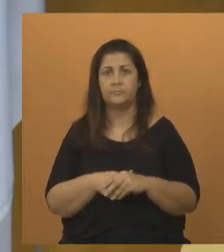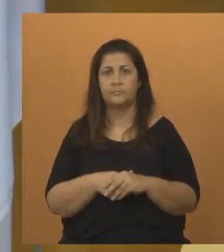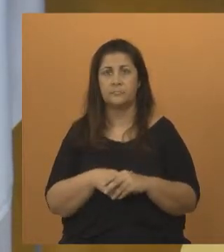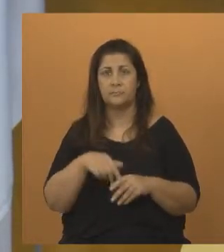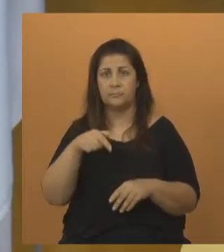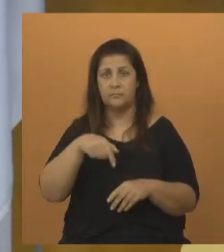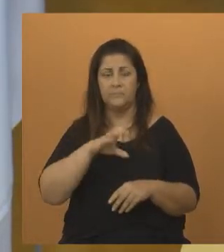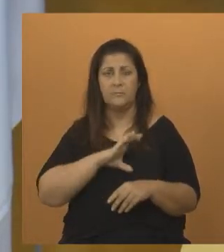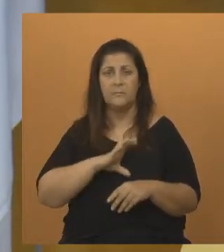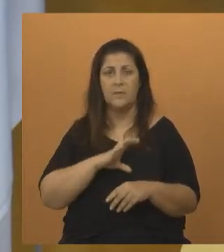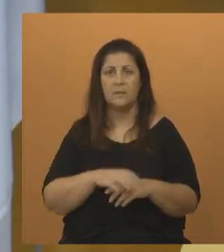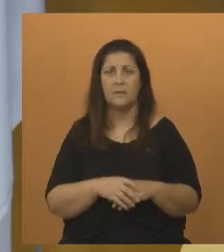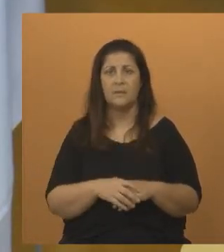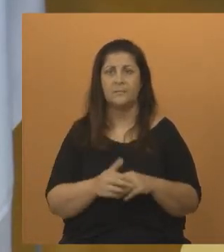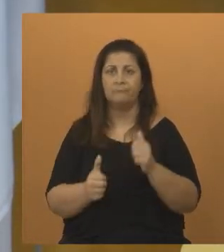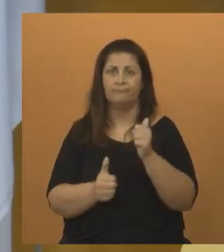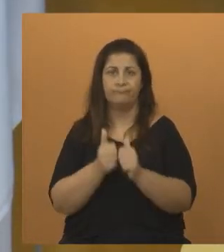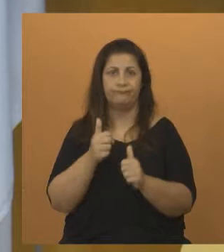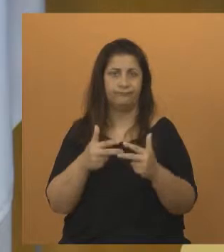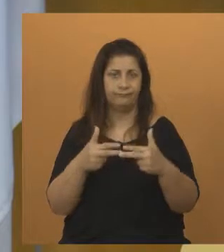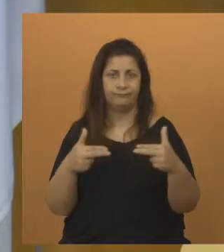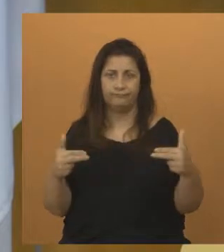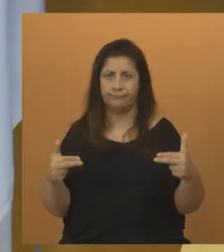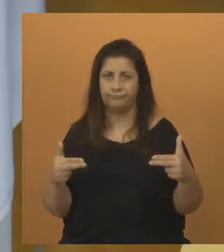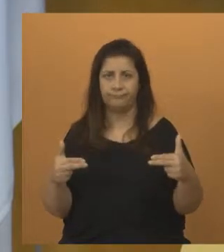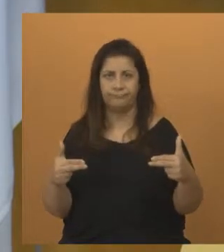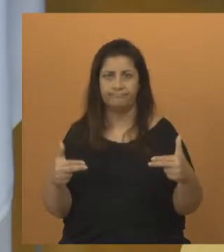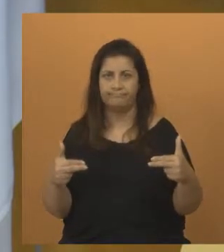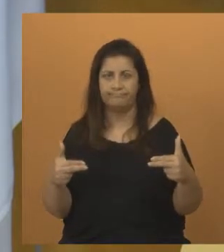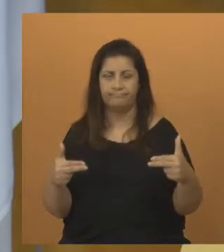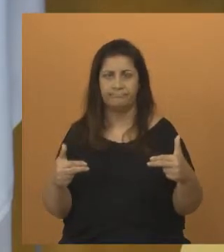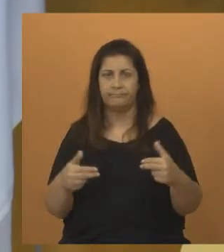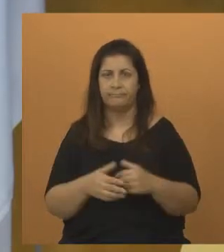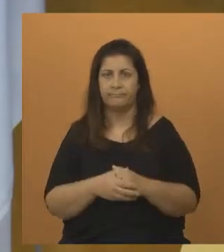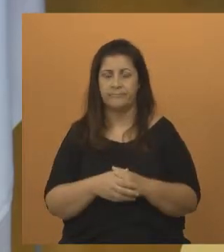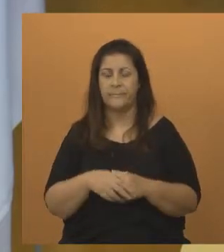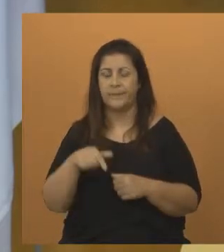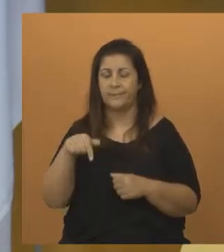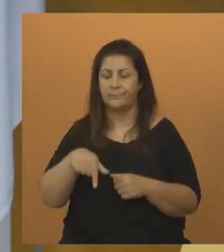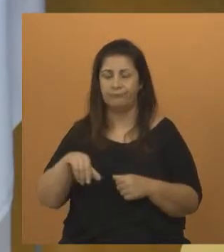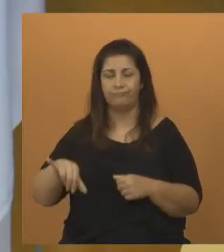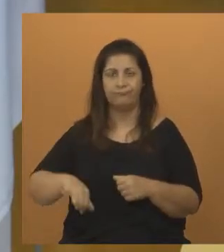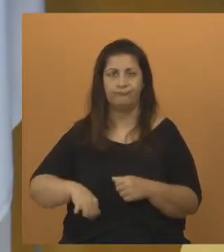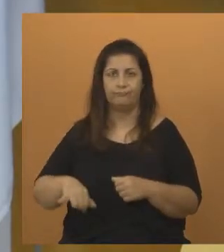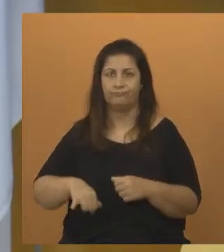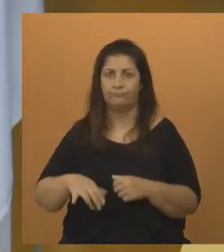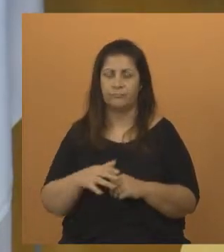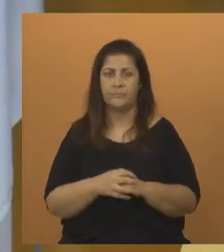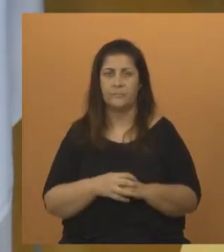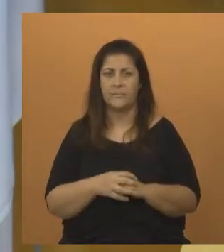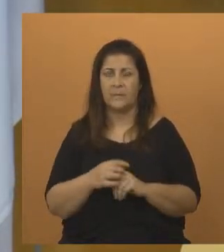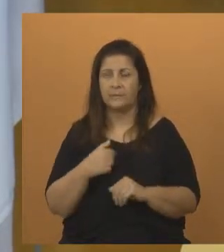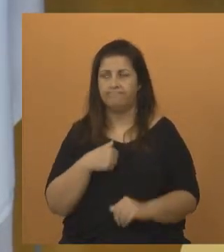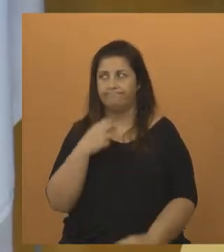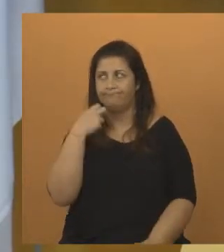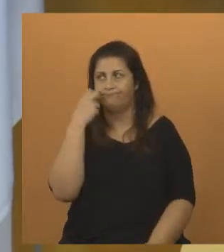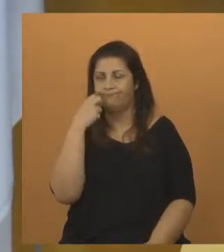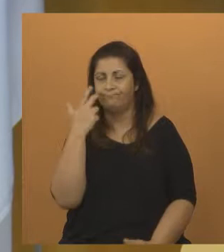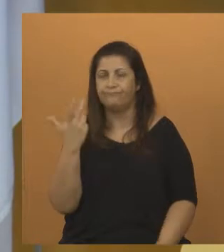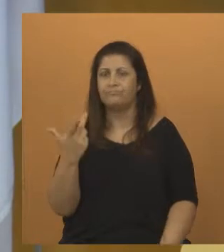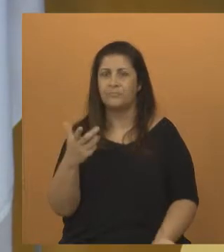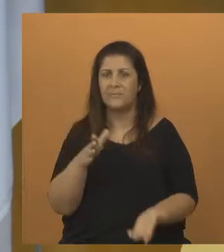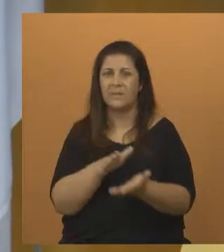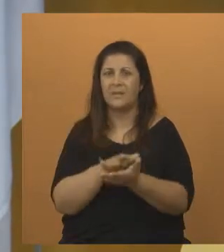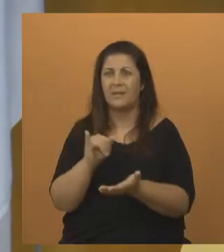Jacareí, infelizmente, o esporte se encontra aí numa situação de calamidade. Eu acho que é vergonhoso para Jacareí.